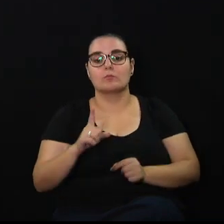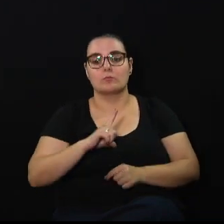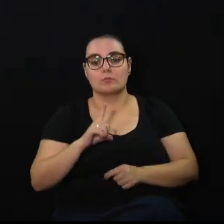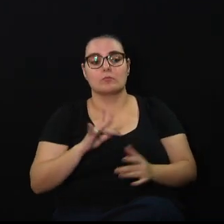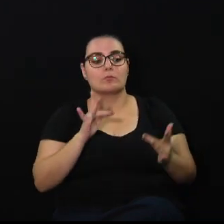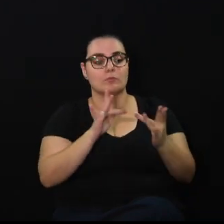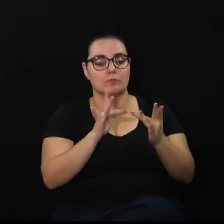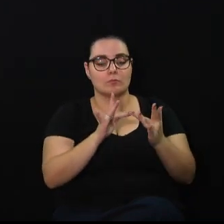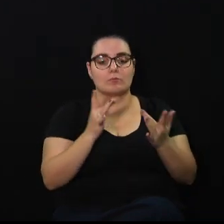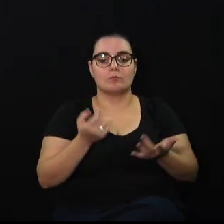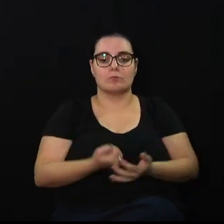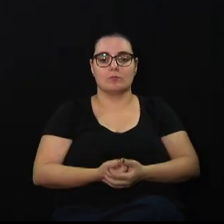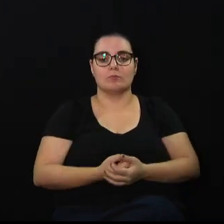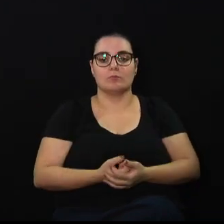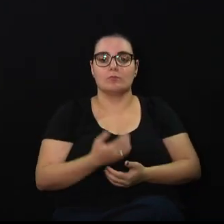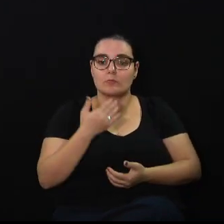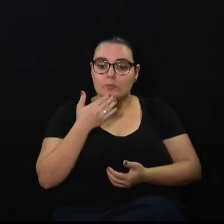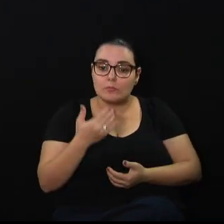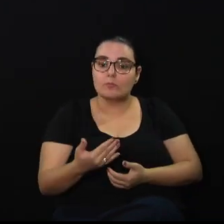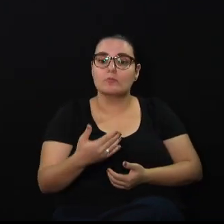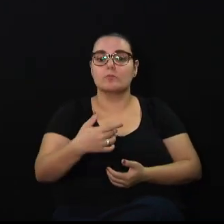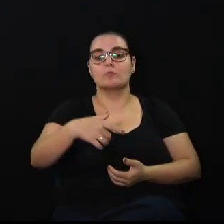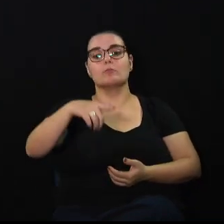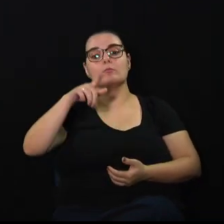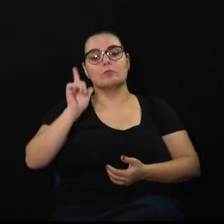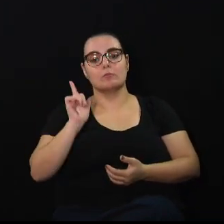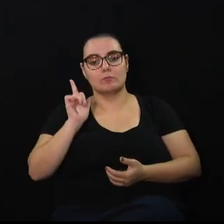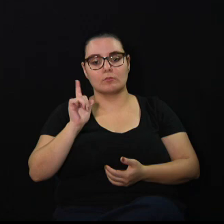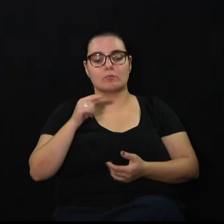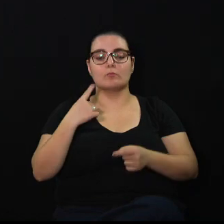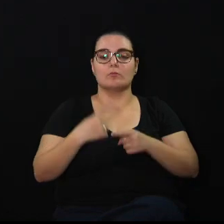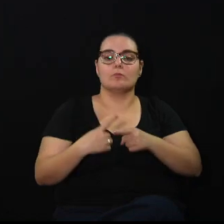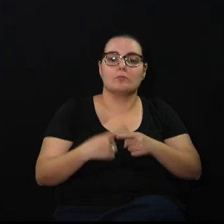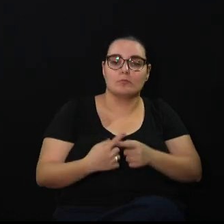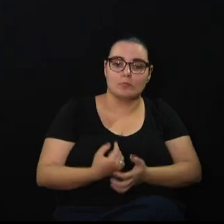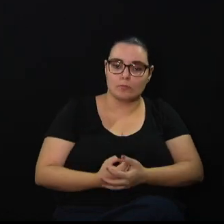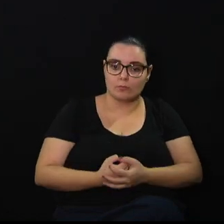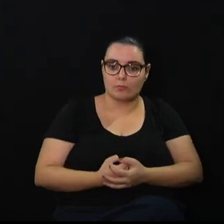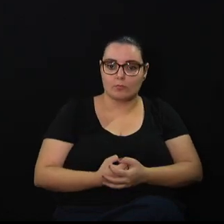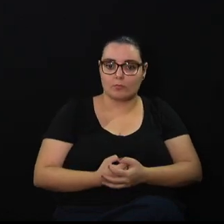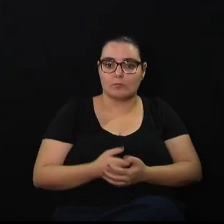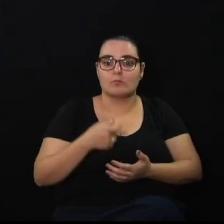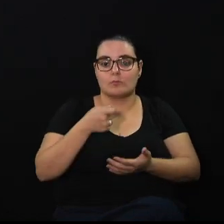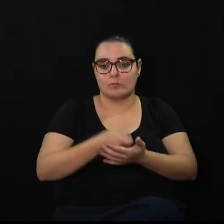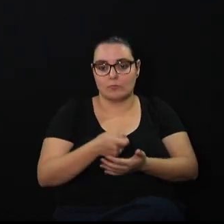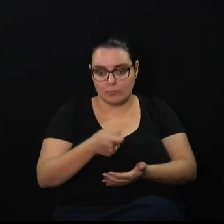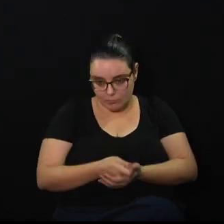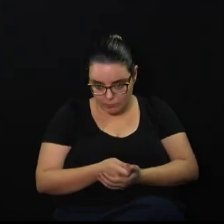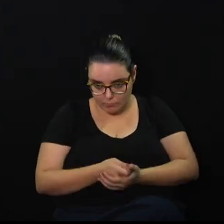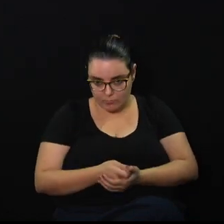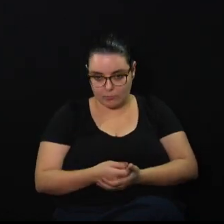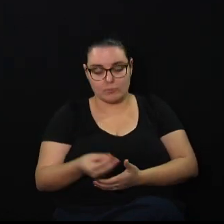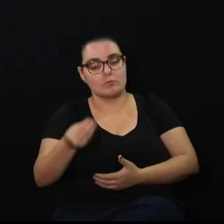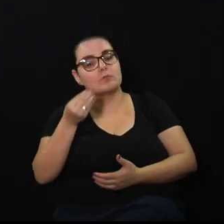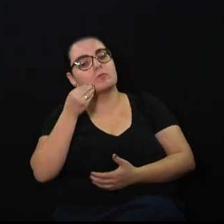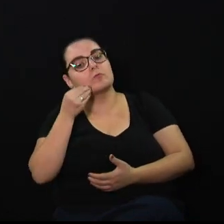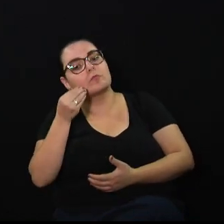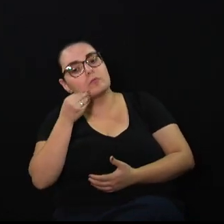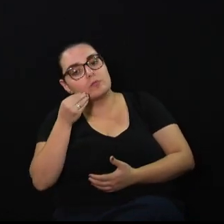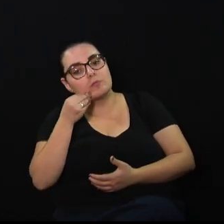fez a solicitação anterior por que por que você comprovar que você tentou